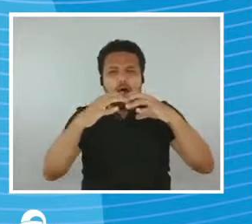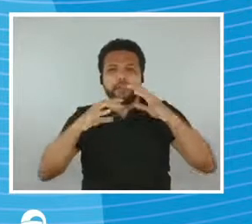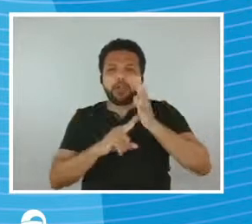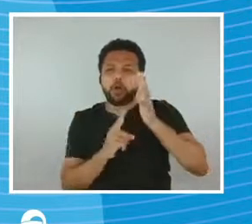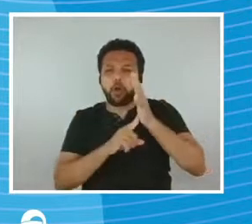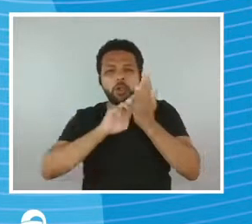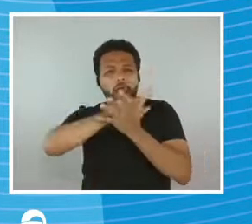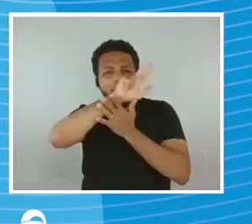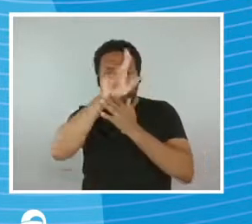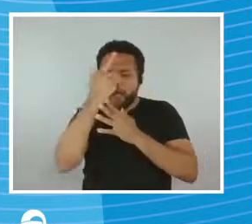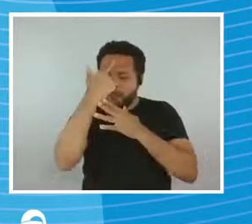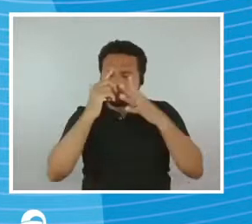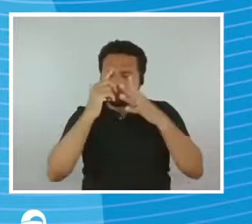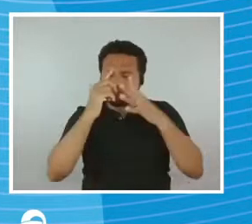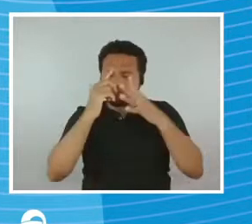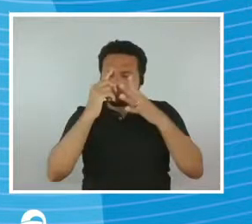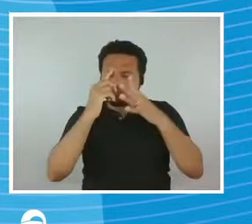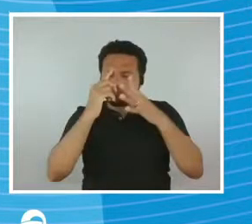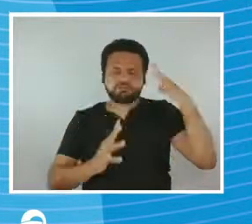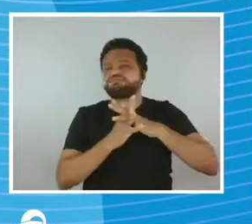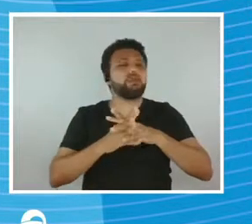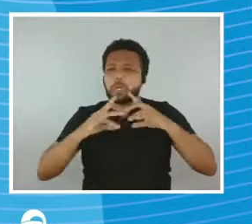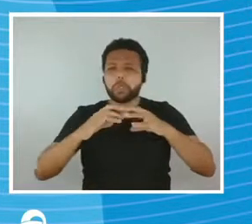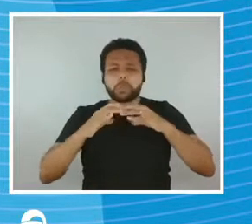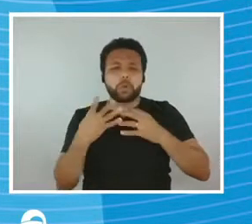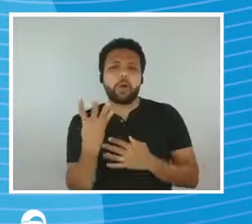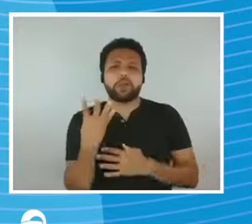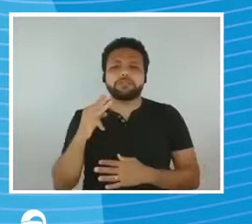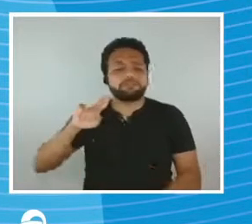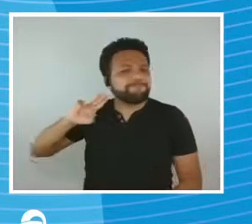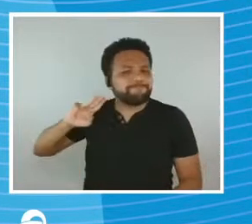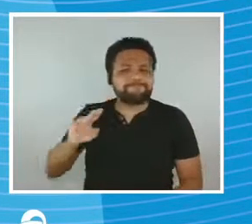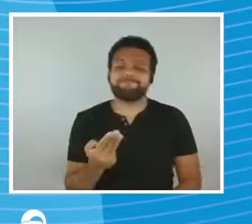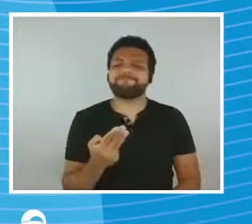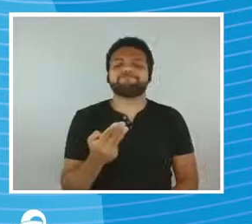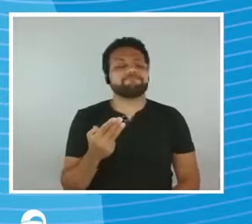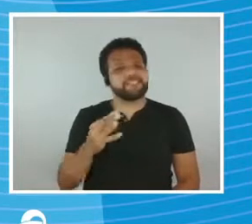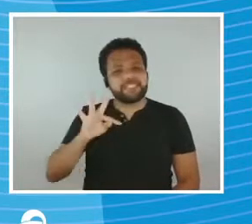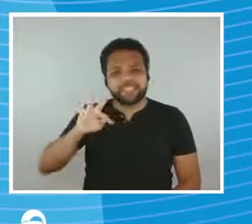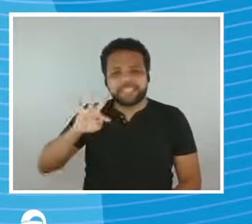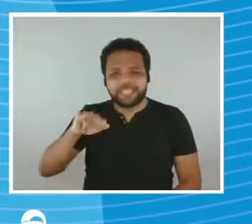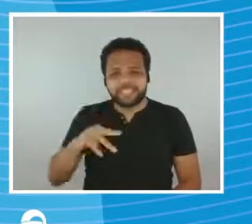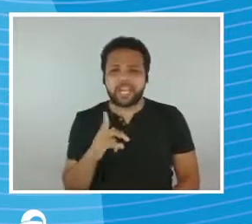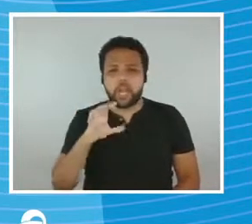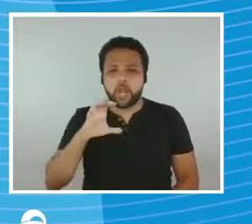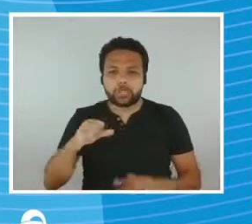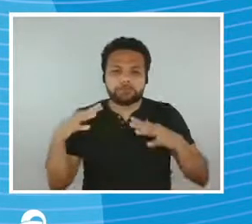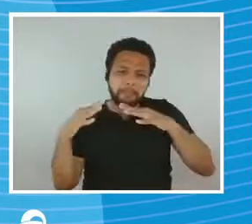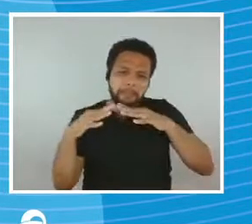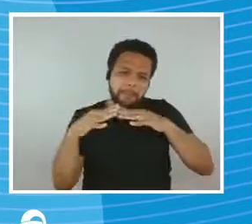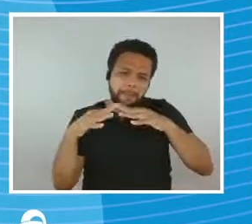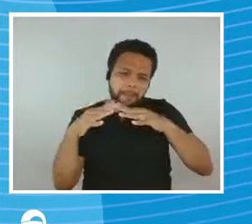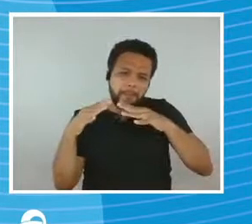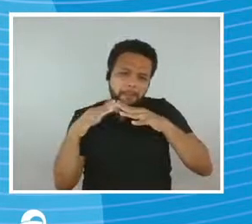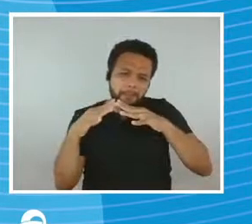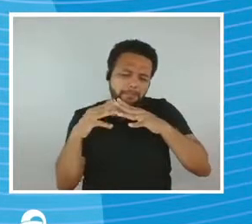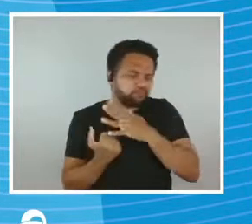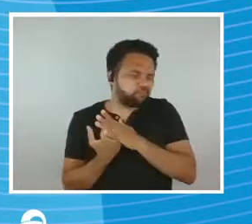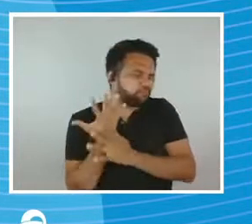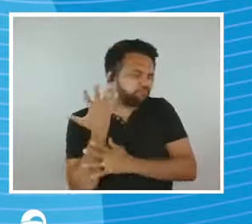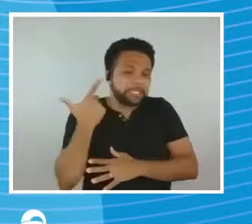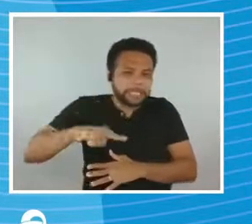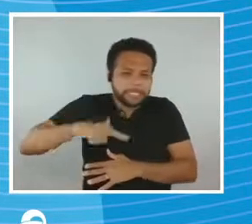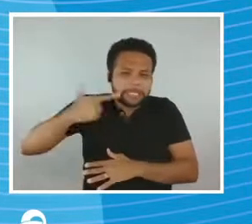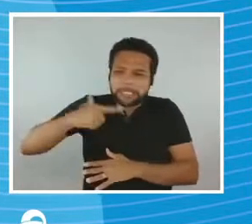dá 2,64 trilhões de sinapses. E elas são mutáveis. Então, essa complexidade